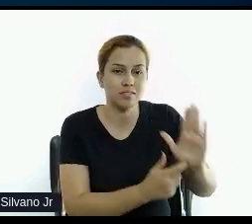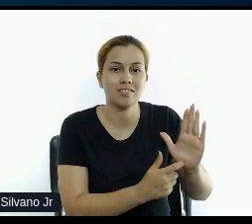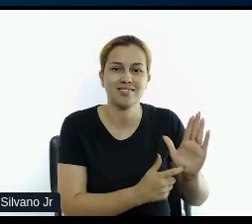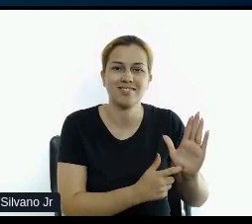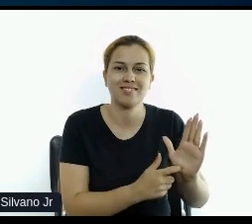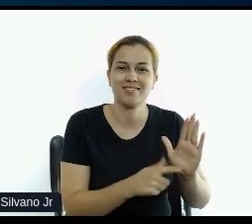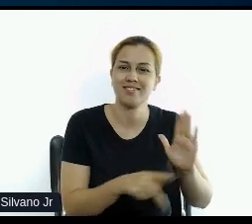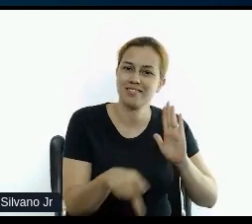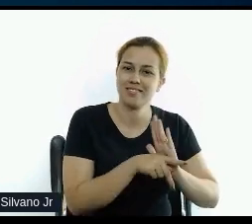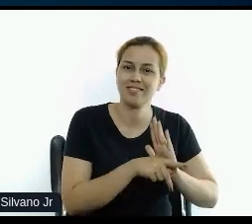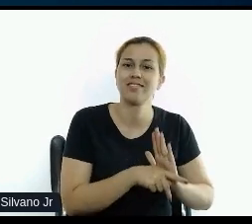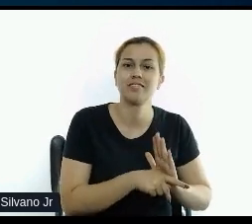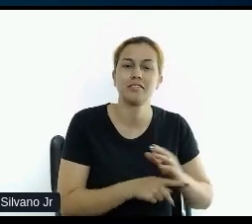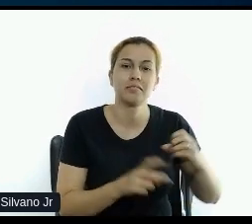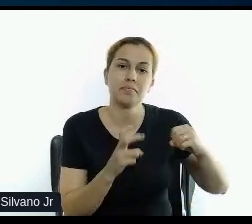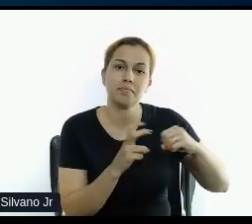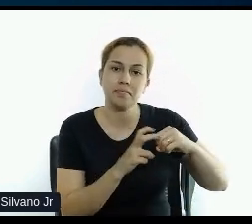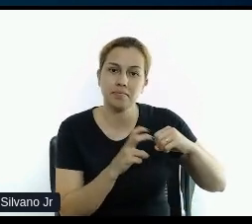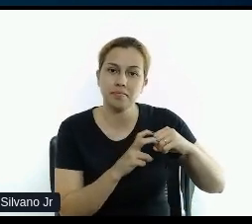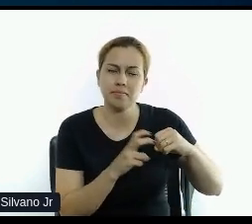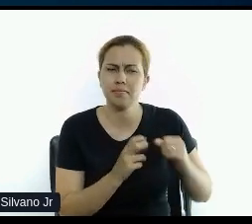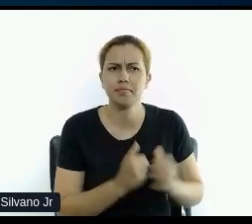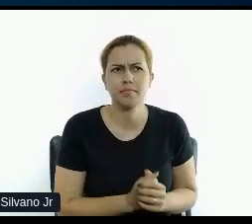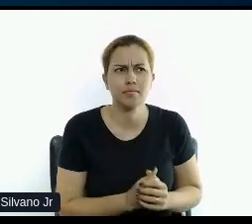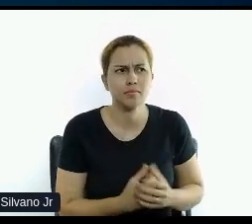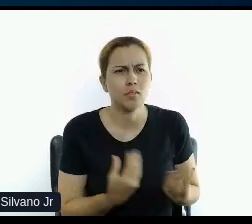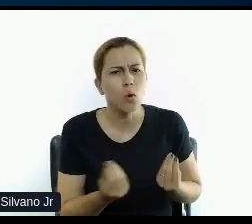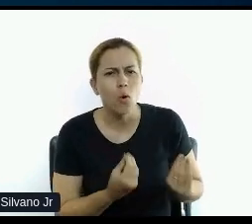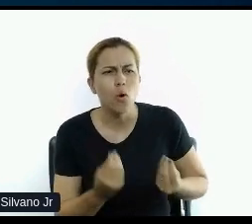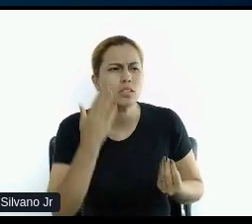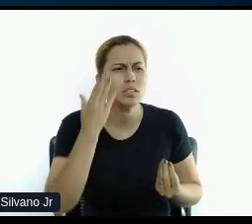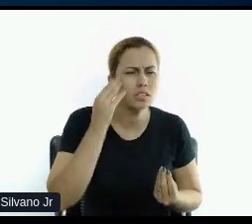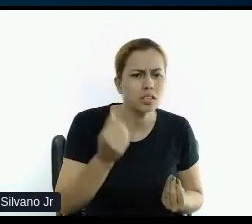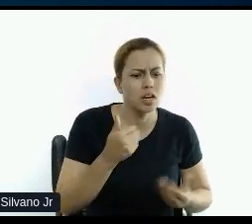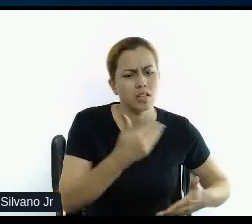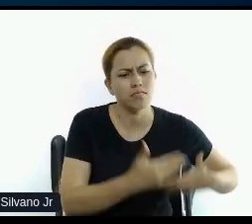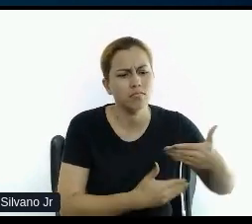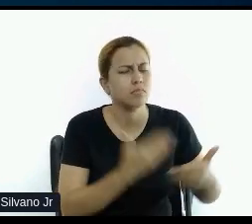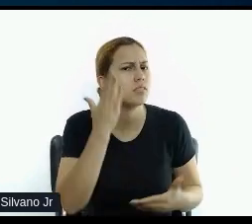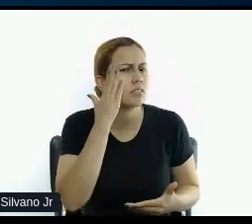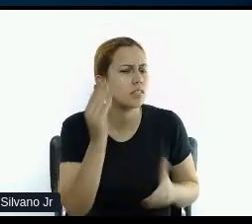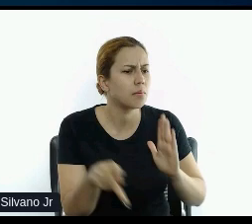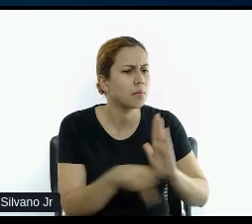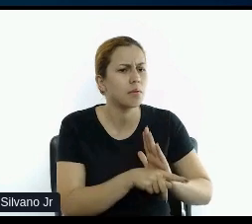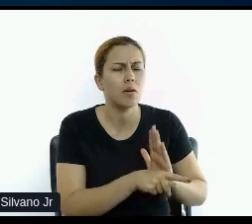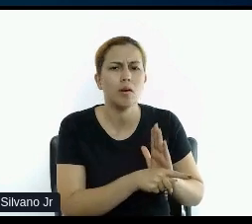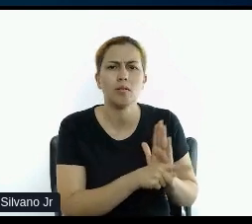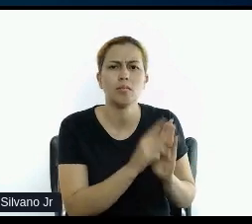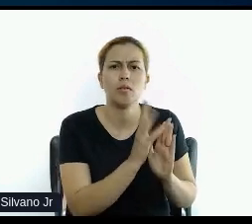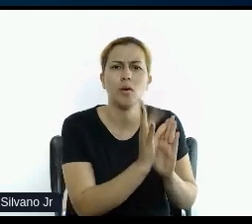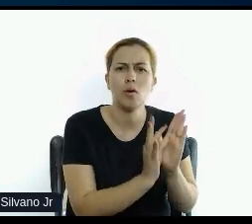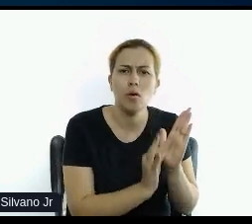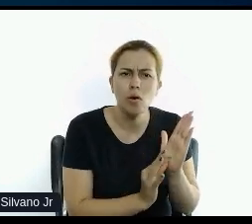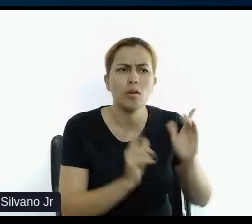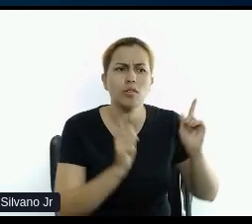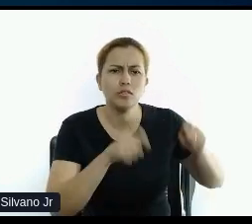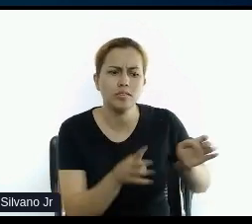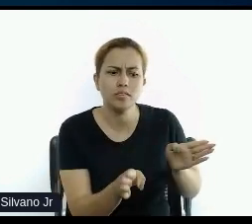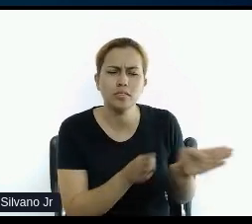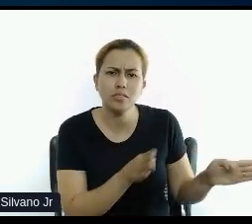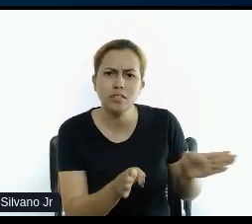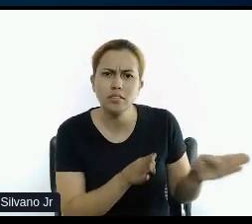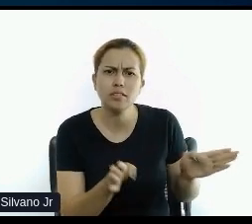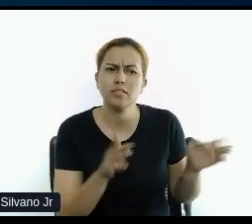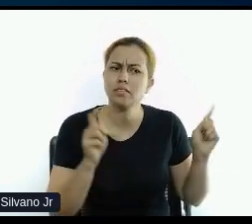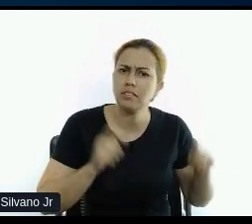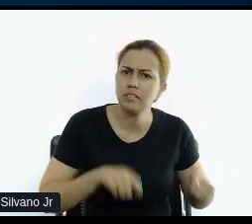essas perguntas para ela. Olha, o que é que você entende disso? O que é que você acha sobre esse código? Esse código é um código acessível? Não é um código